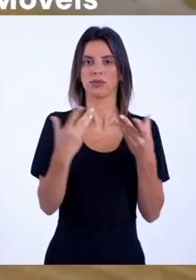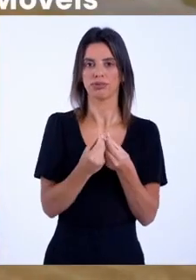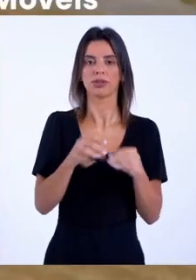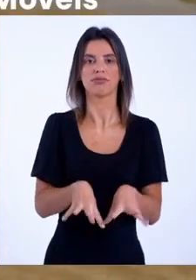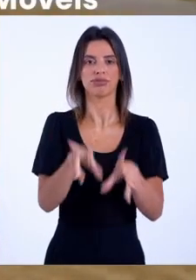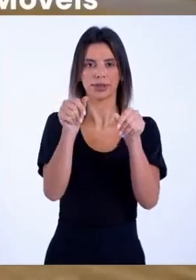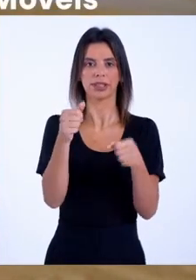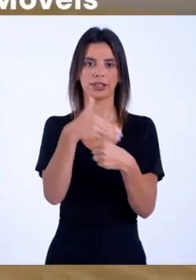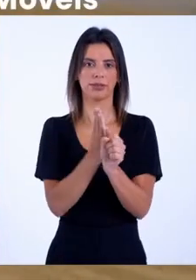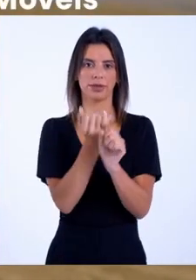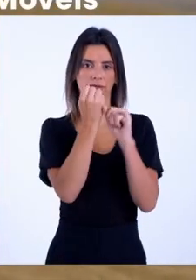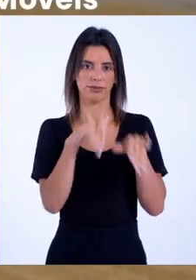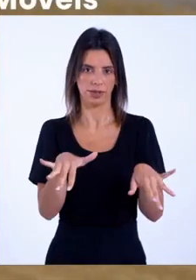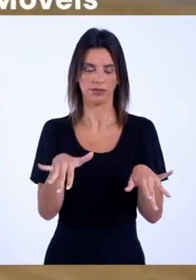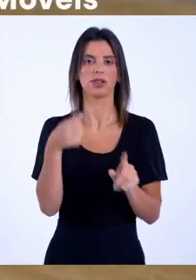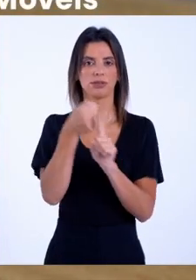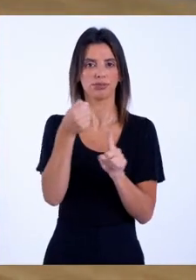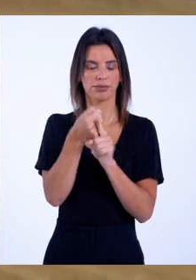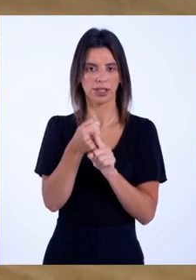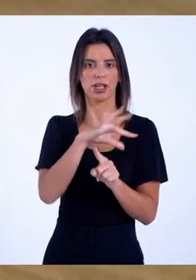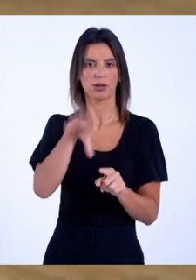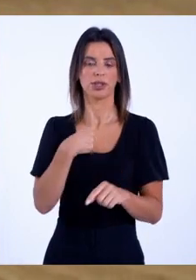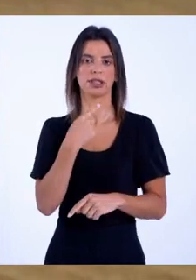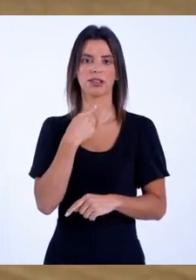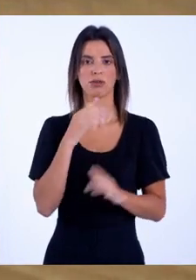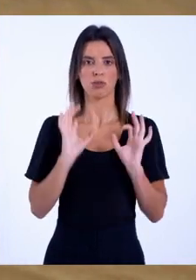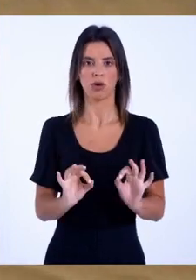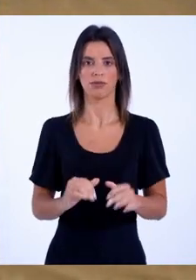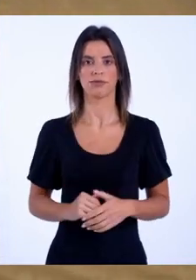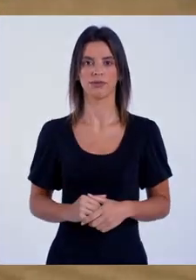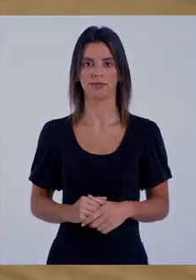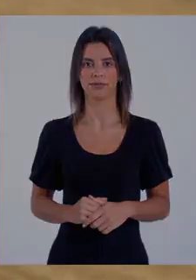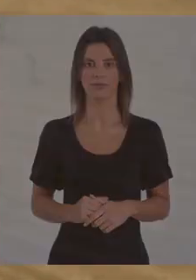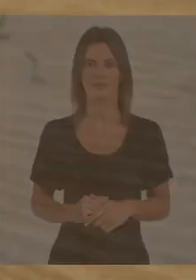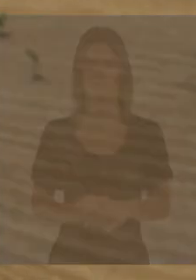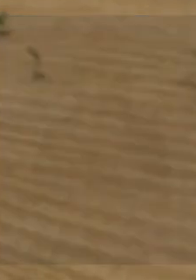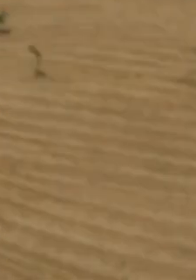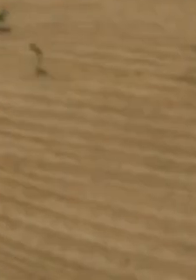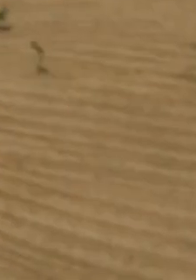Departamento de Informática. Prontos para enfrentar os desafios do mundo digital.